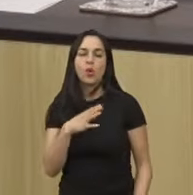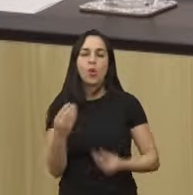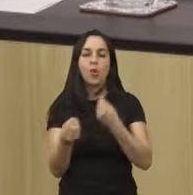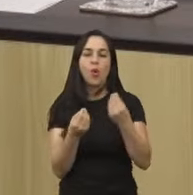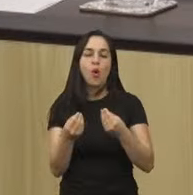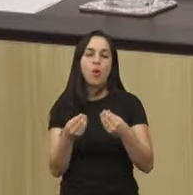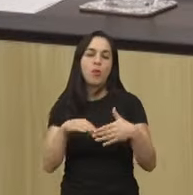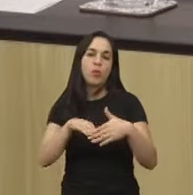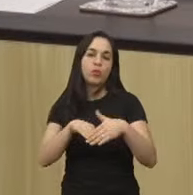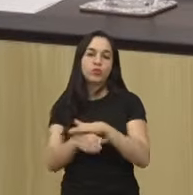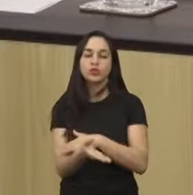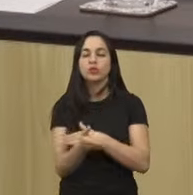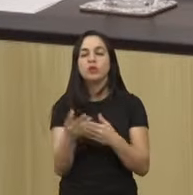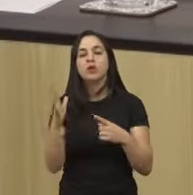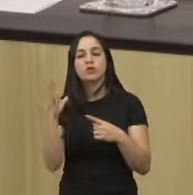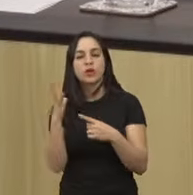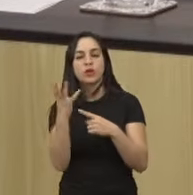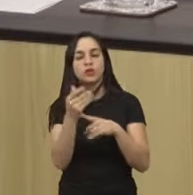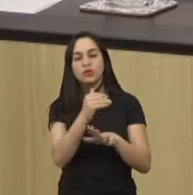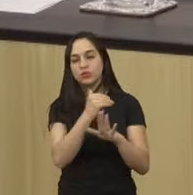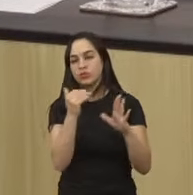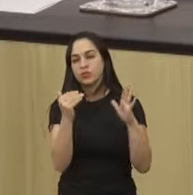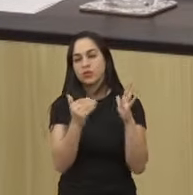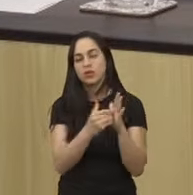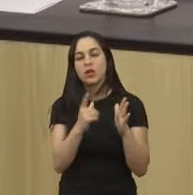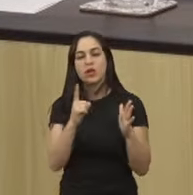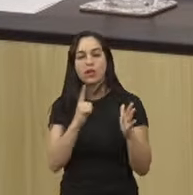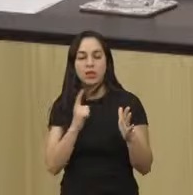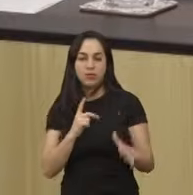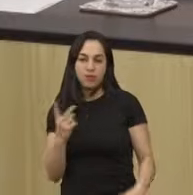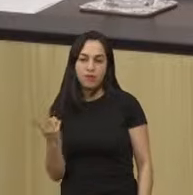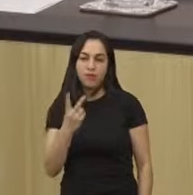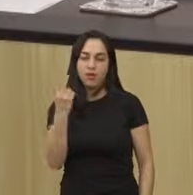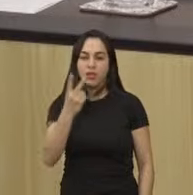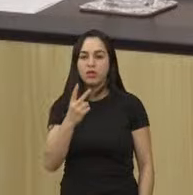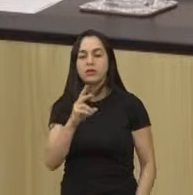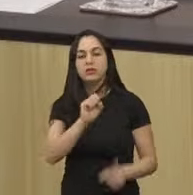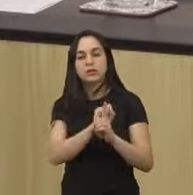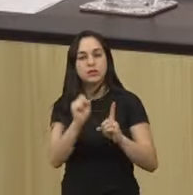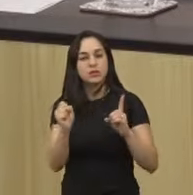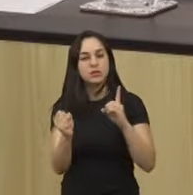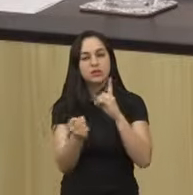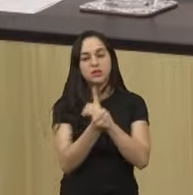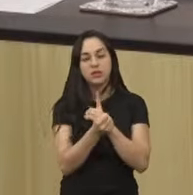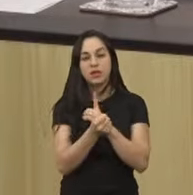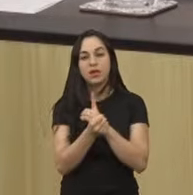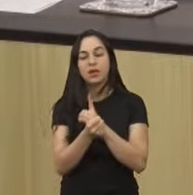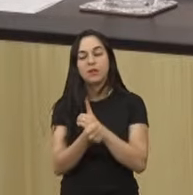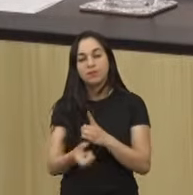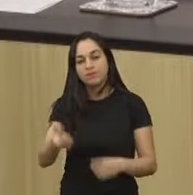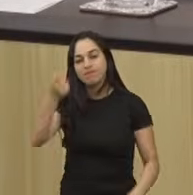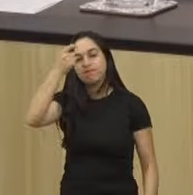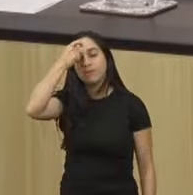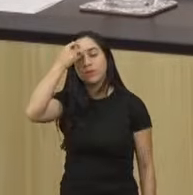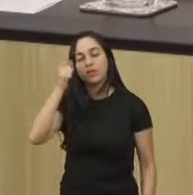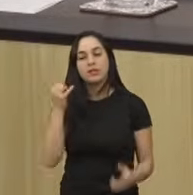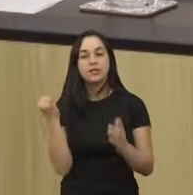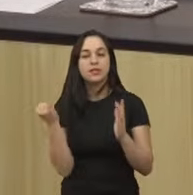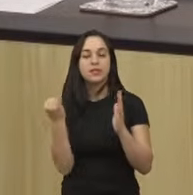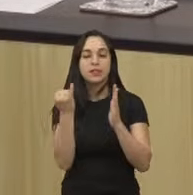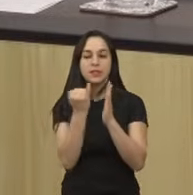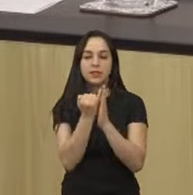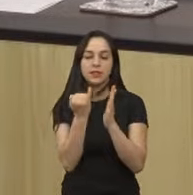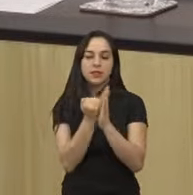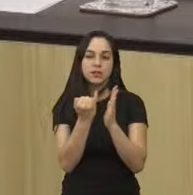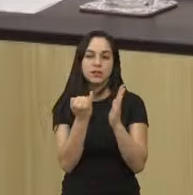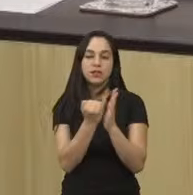prática artística coletiva, com valor simbólico, histórico ou social, ou seja, parte da memória e identidade de bairros